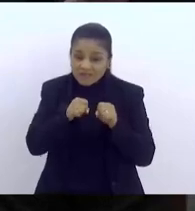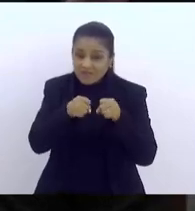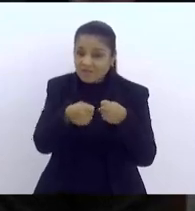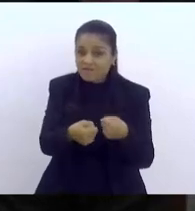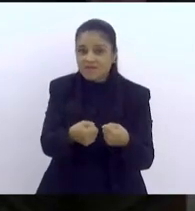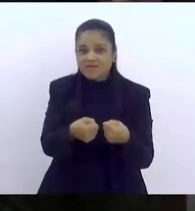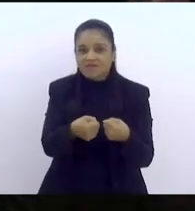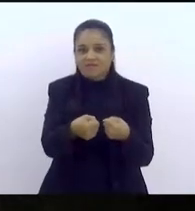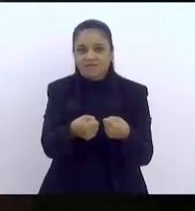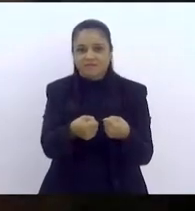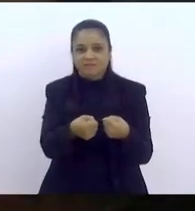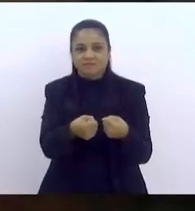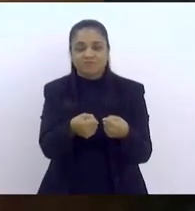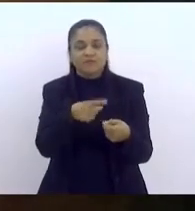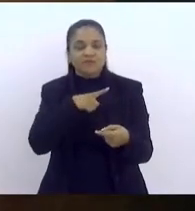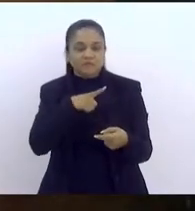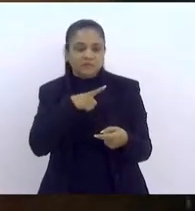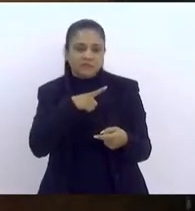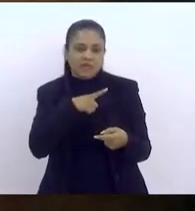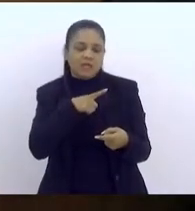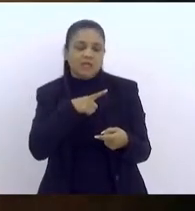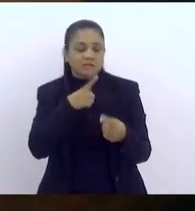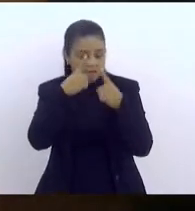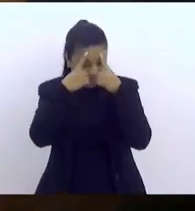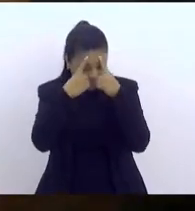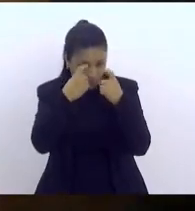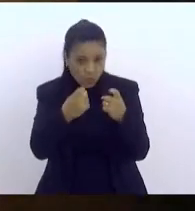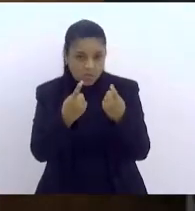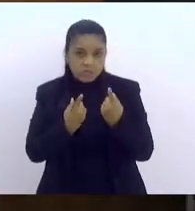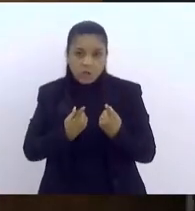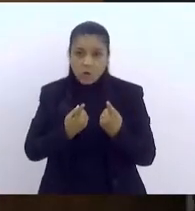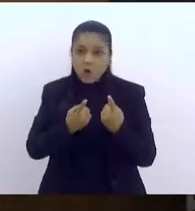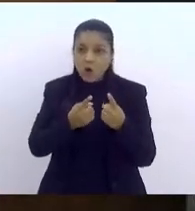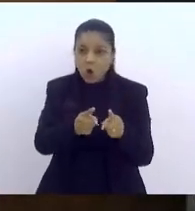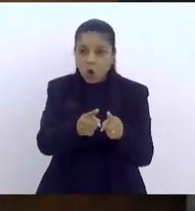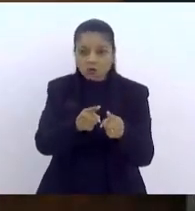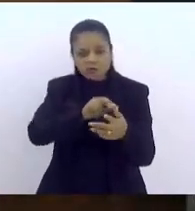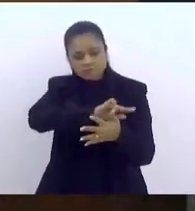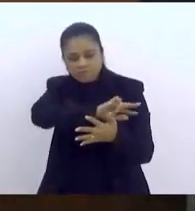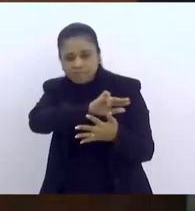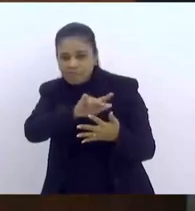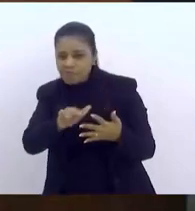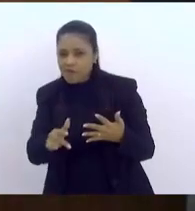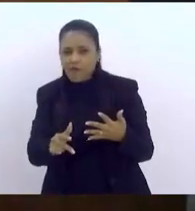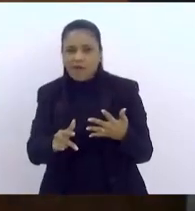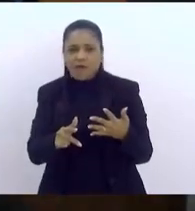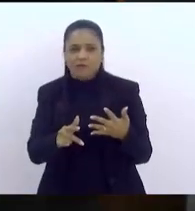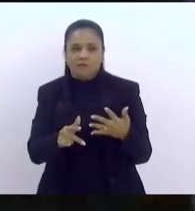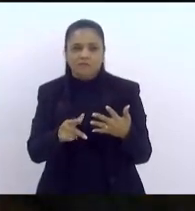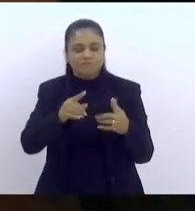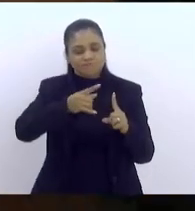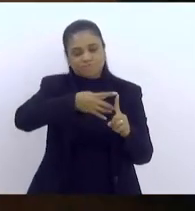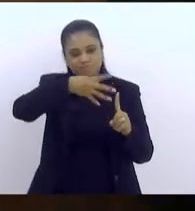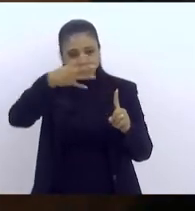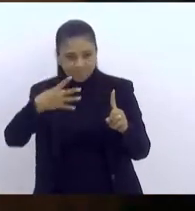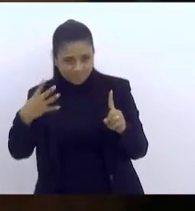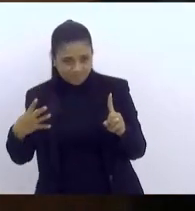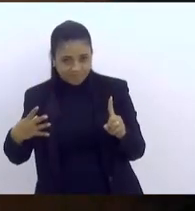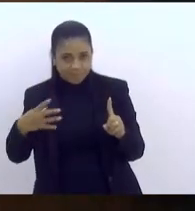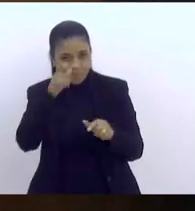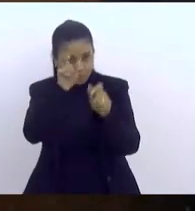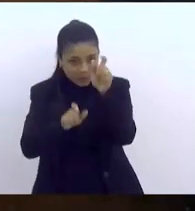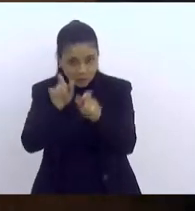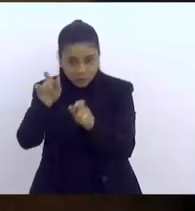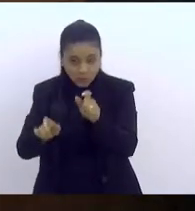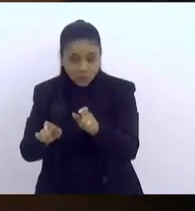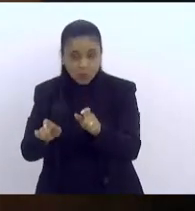há casos omissos pelo Estado de agressões que ocorrem de diversas formas contra pessoas LGBTQIA+.